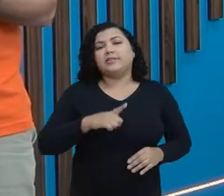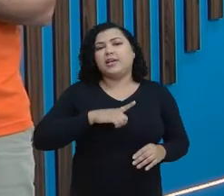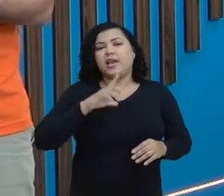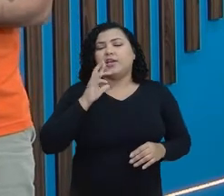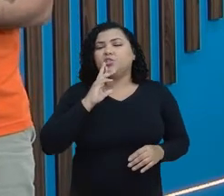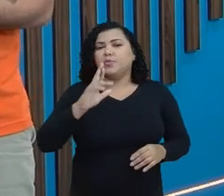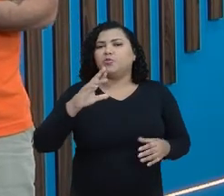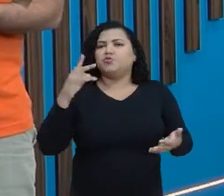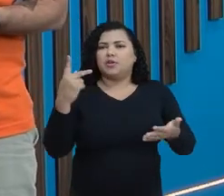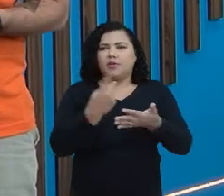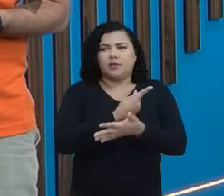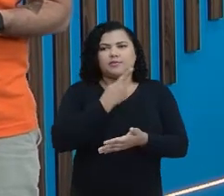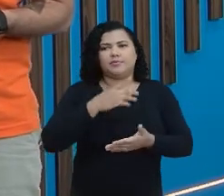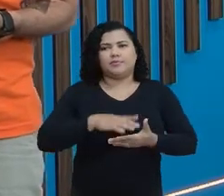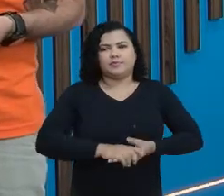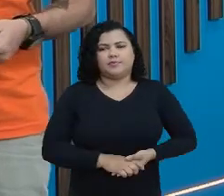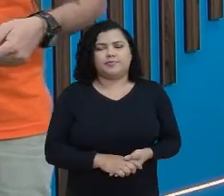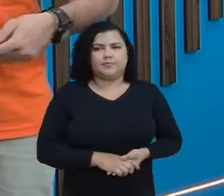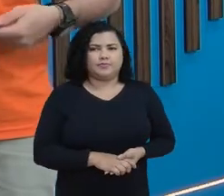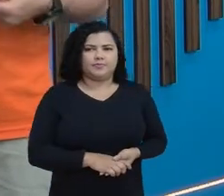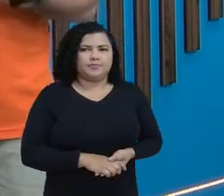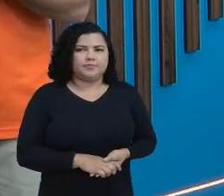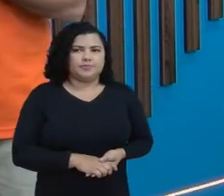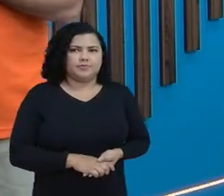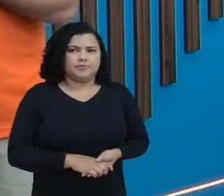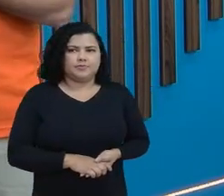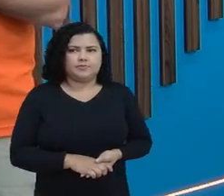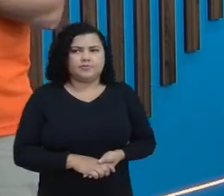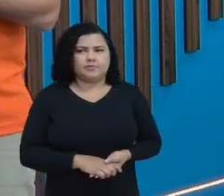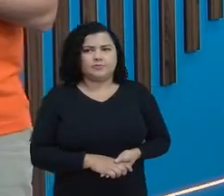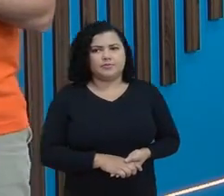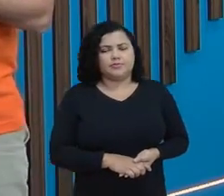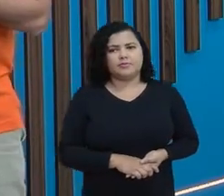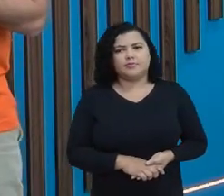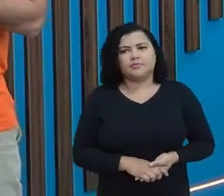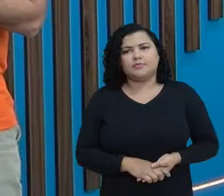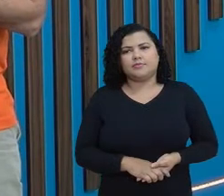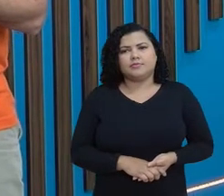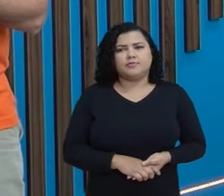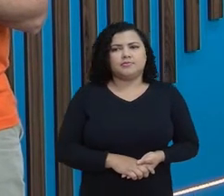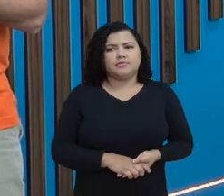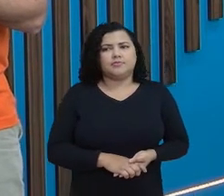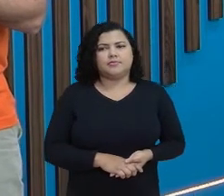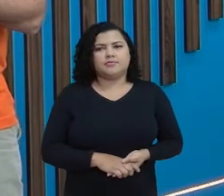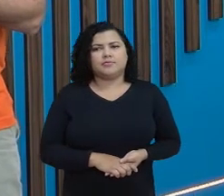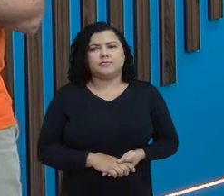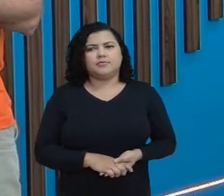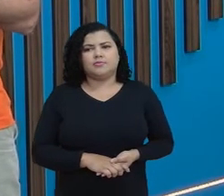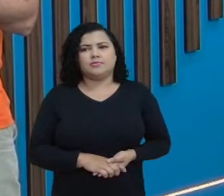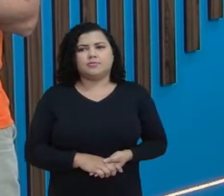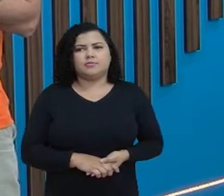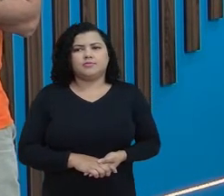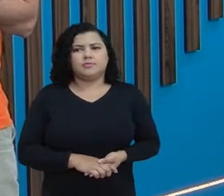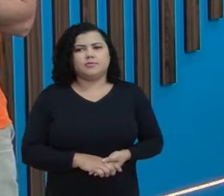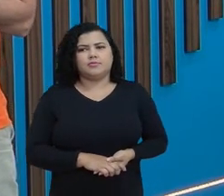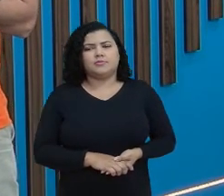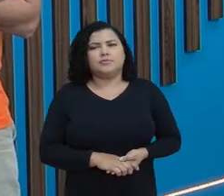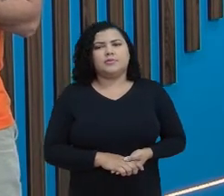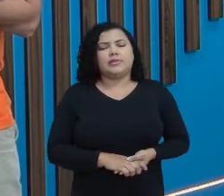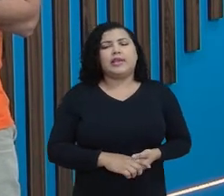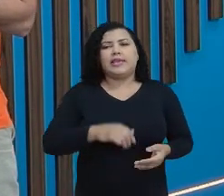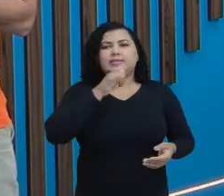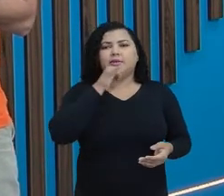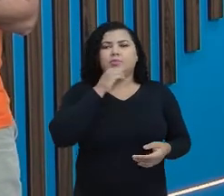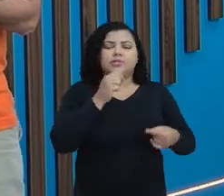resposta errada. Que é o seguinte, ó, se eu tenho aquela razão, o que eu disse aqui é que se você tem uma